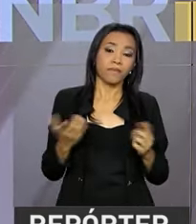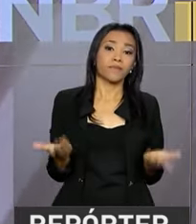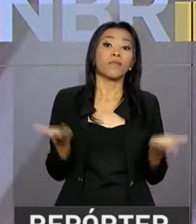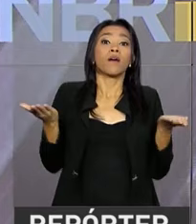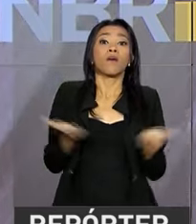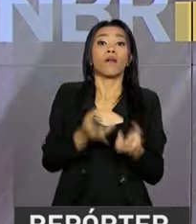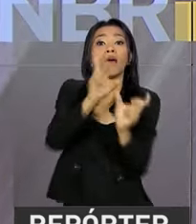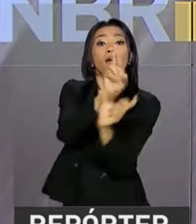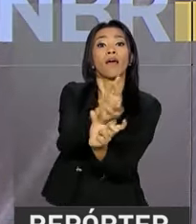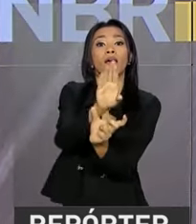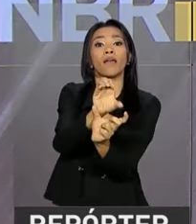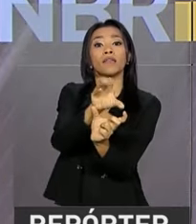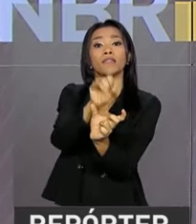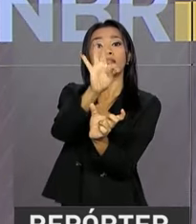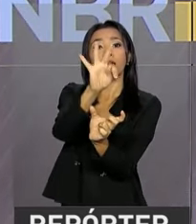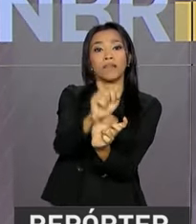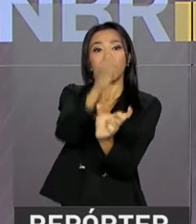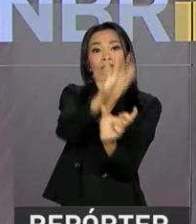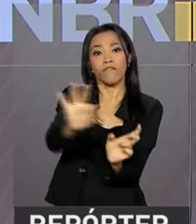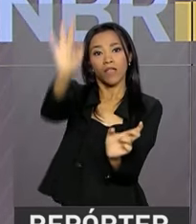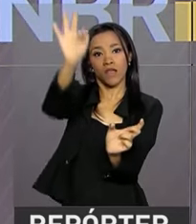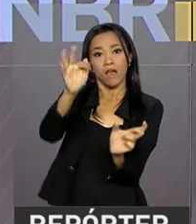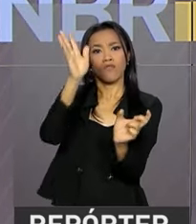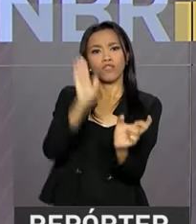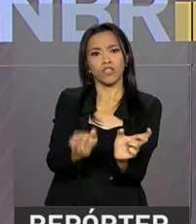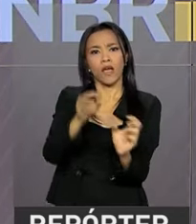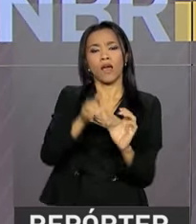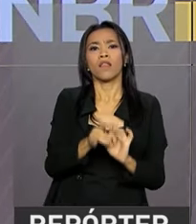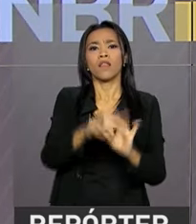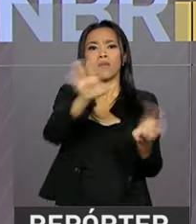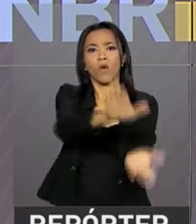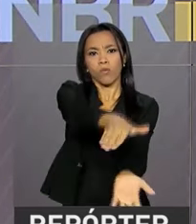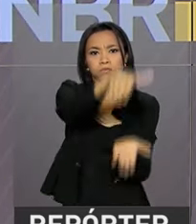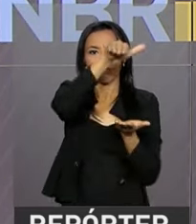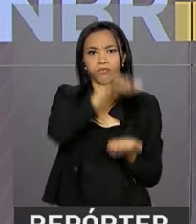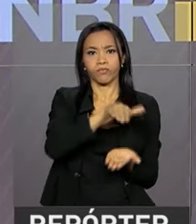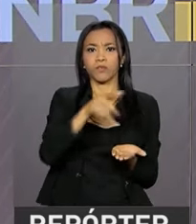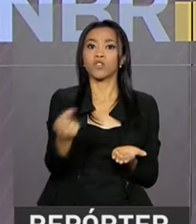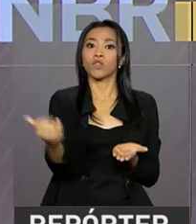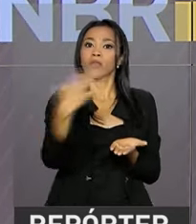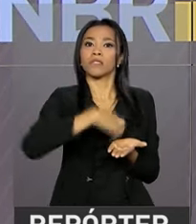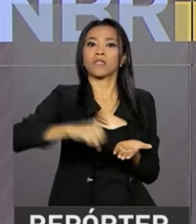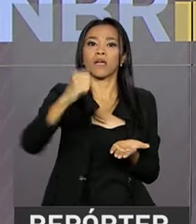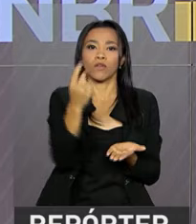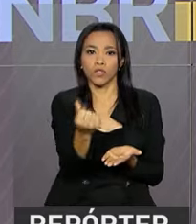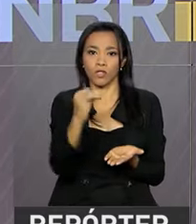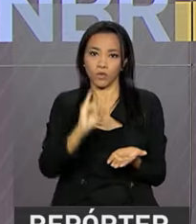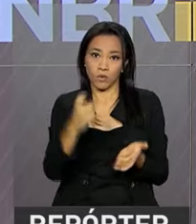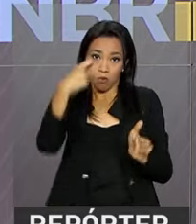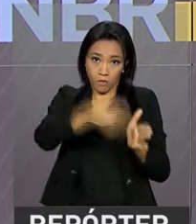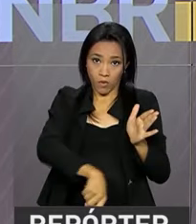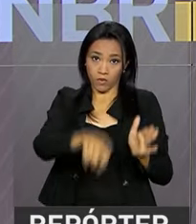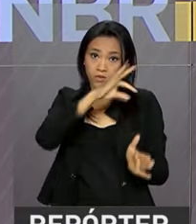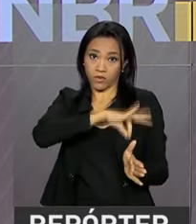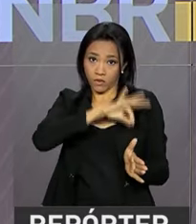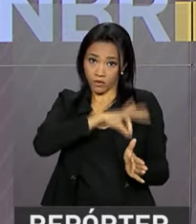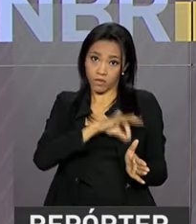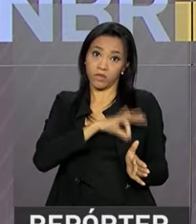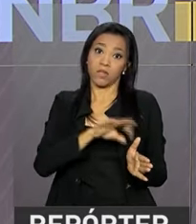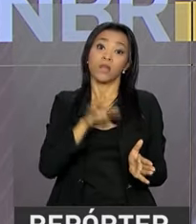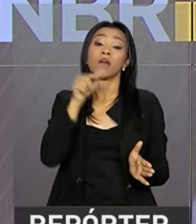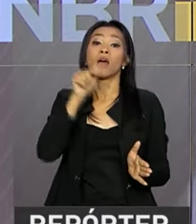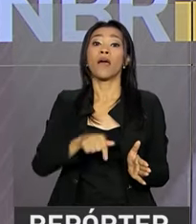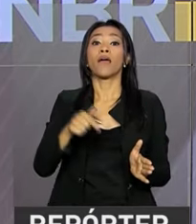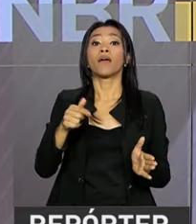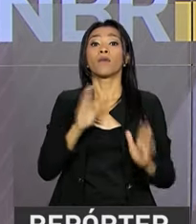liberou agora pouco a consulta ao lote residual de restituição do imposto de renda pessoa física referente